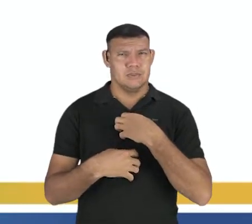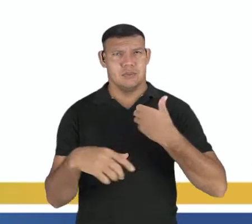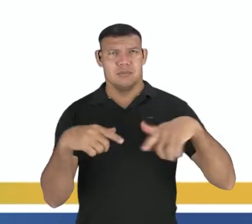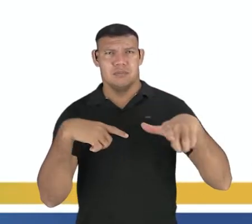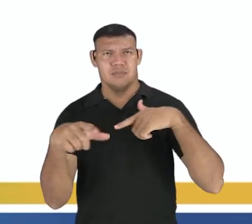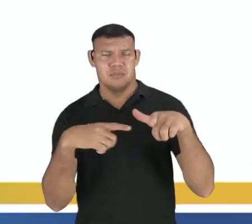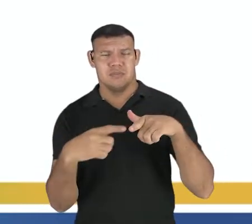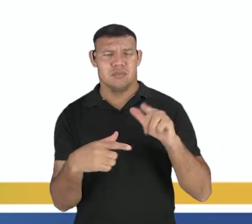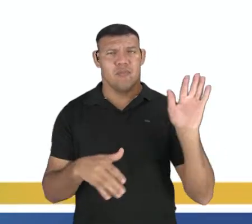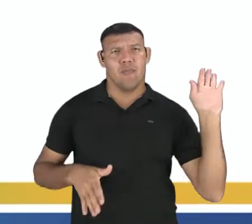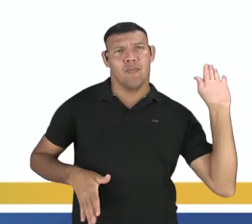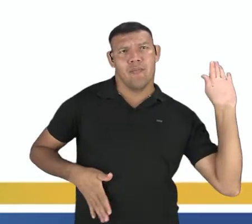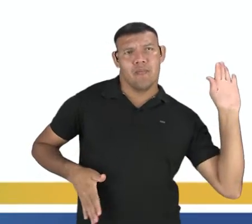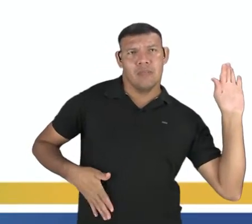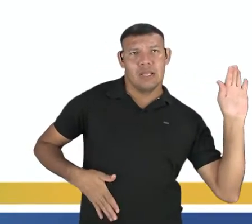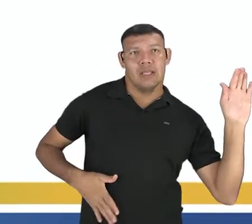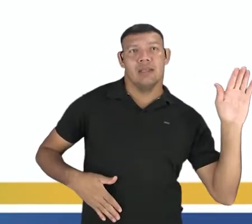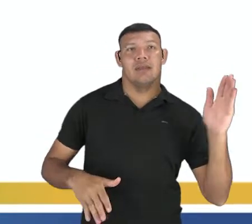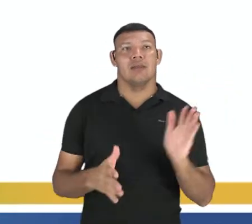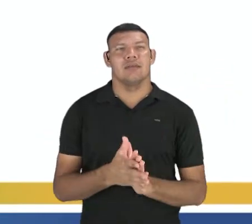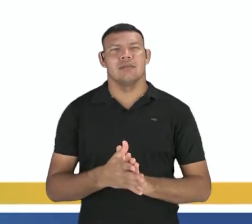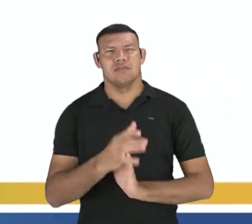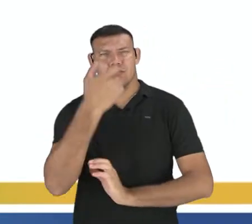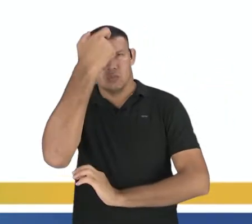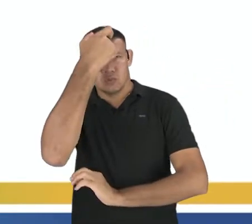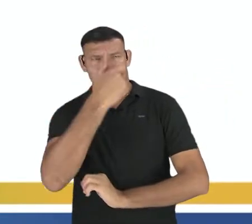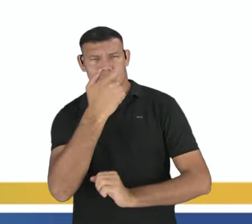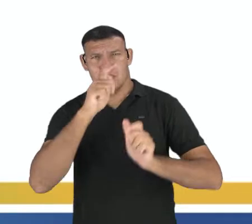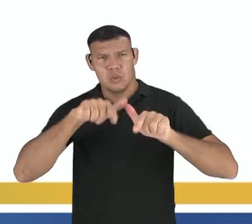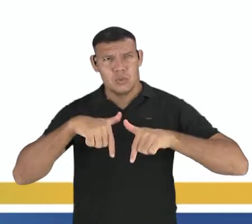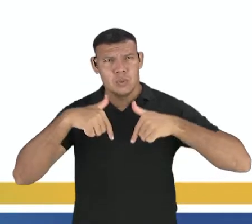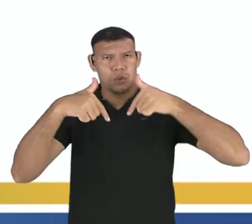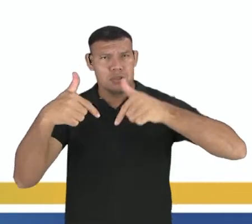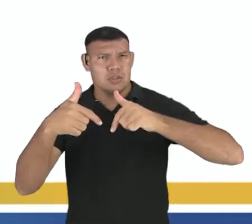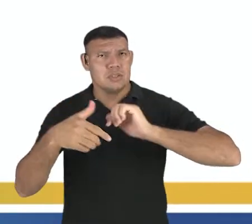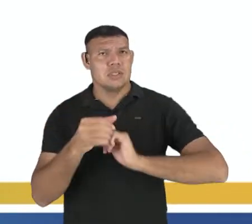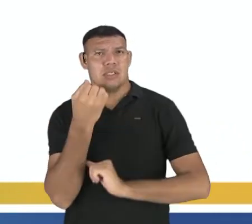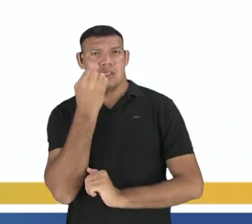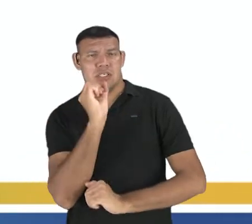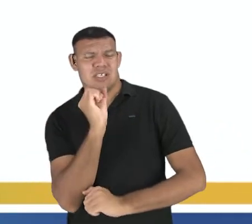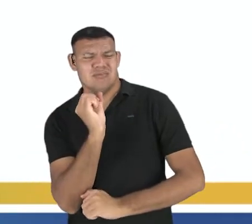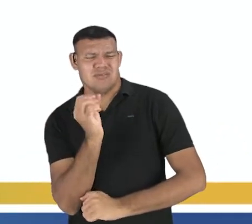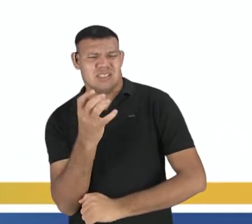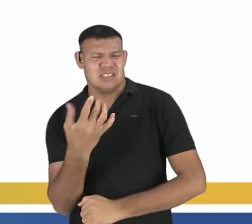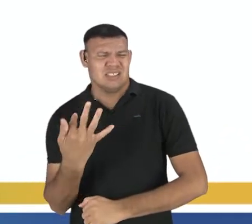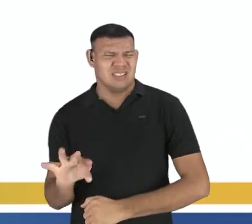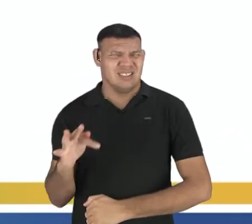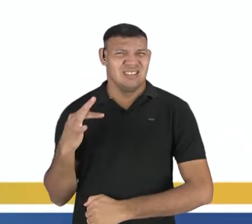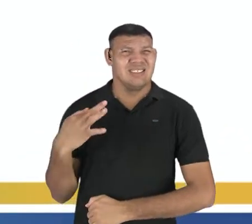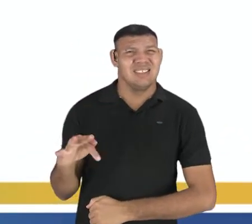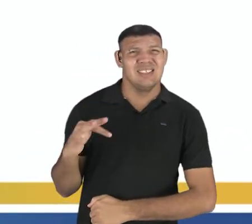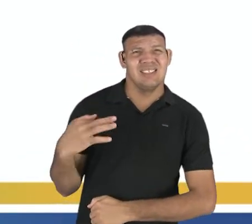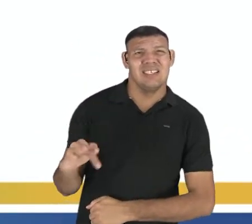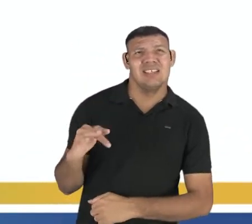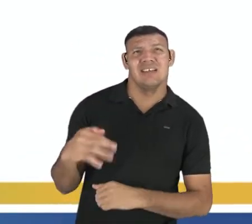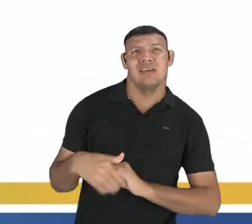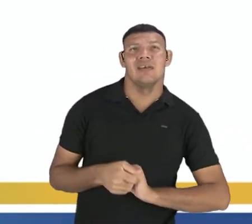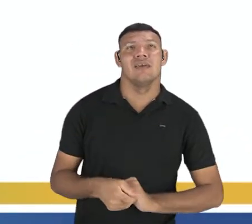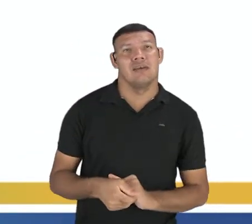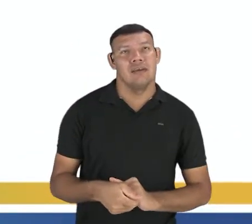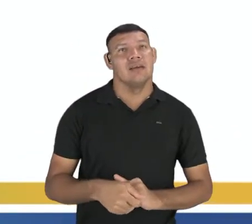dor, vai ler na casa de alguém o gosto que o dono tem, e no pelo do cachorro se é melhor